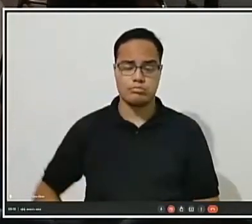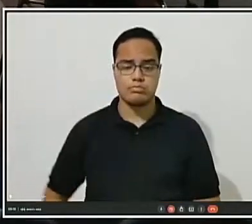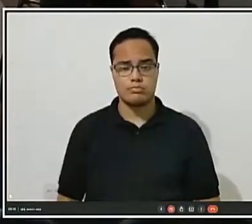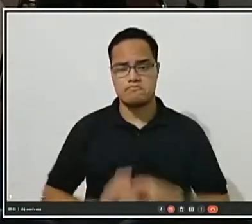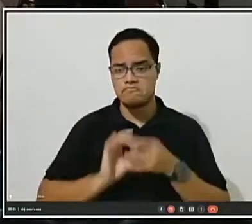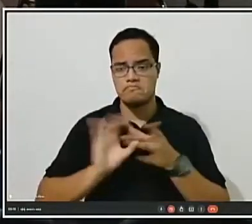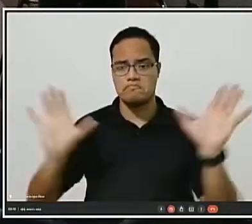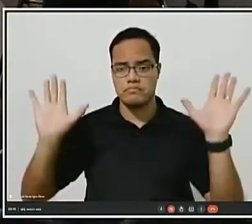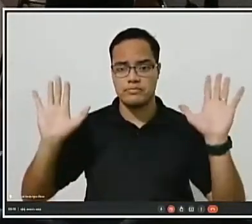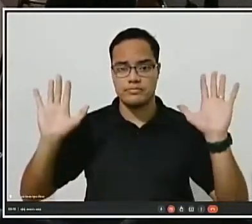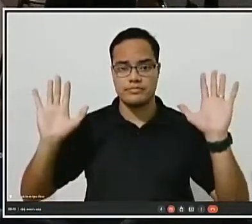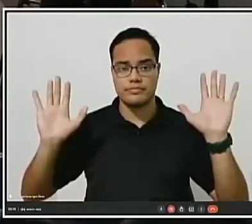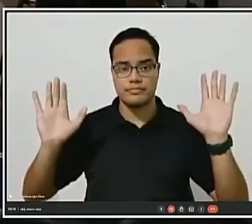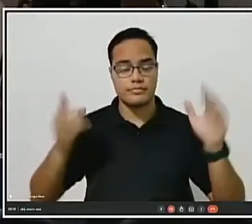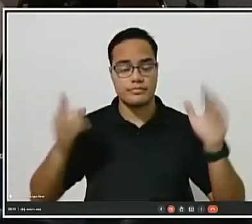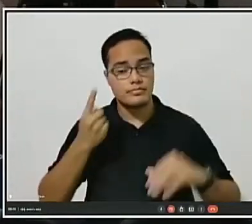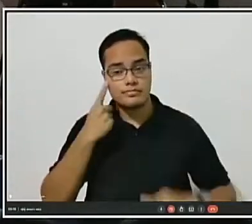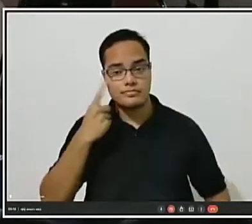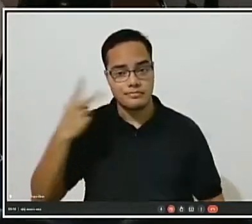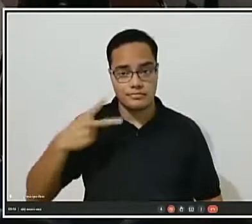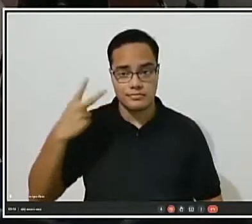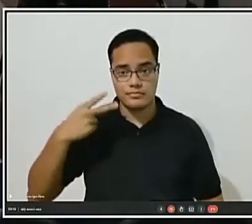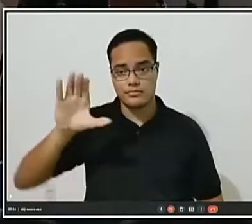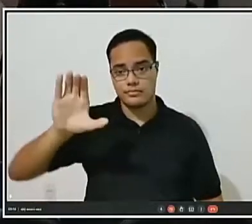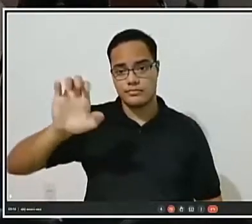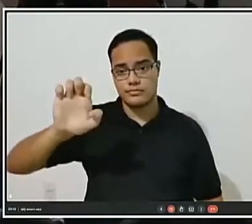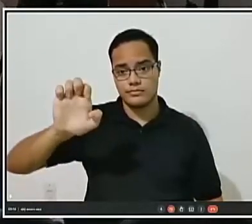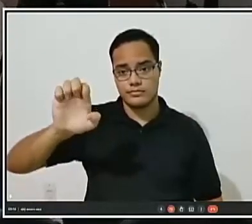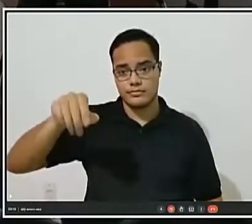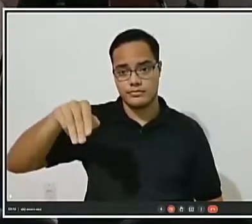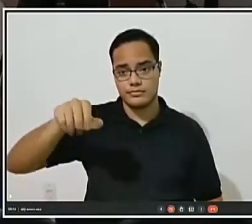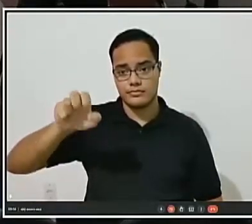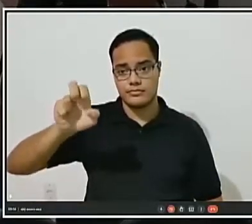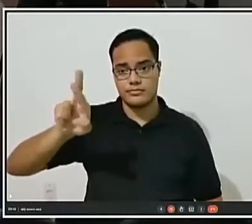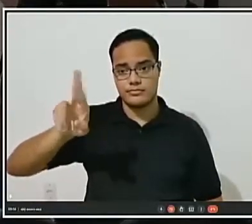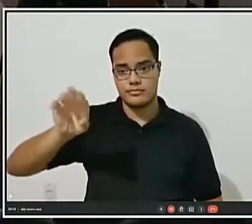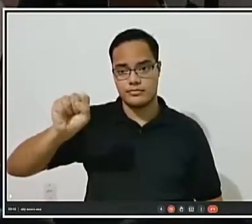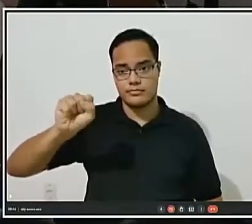Com a palavra, vereador Emerson Lourenço.